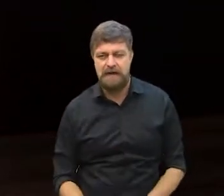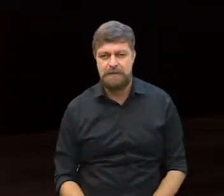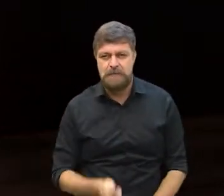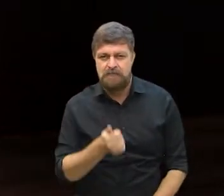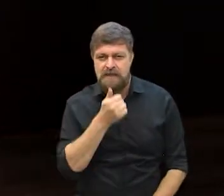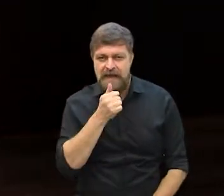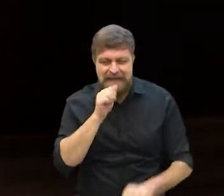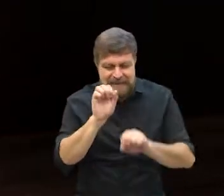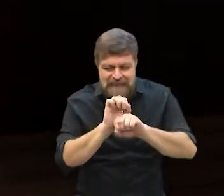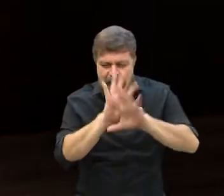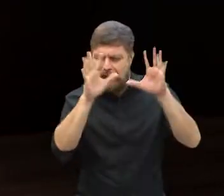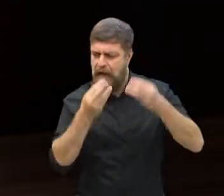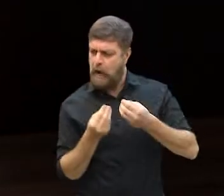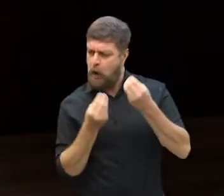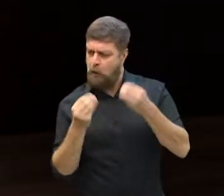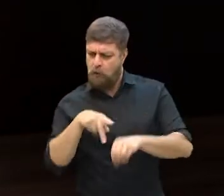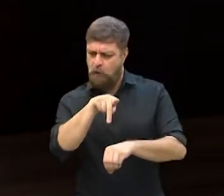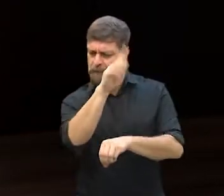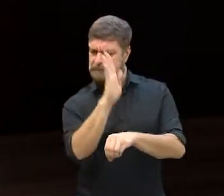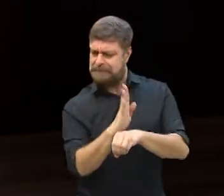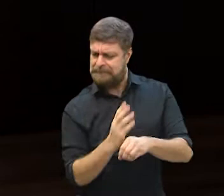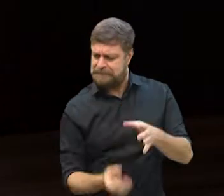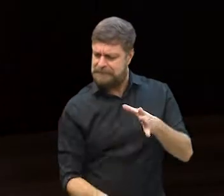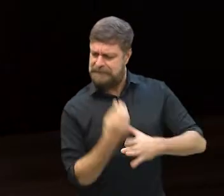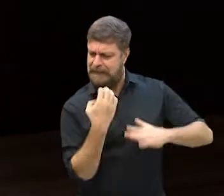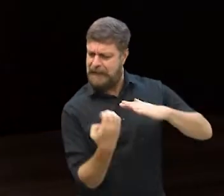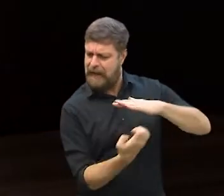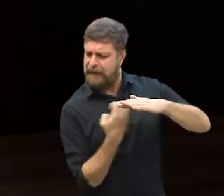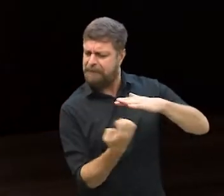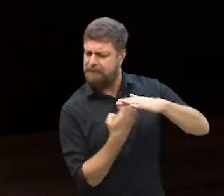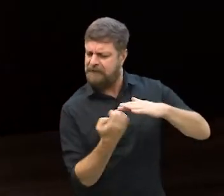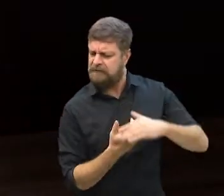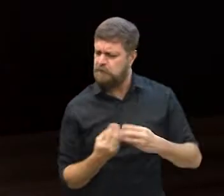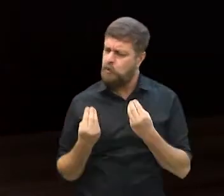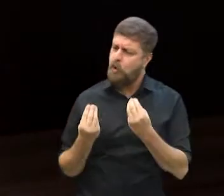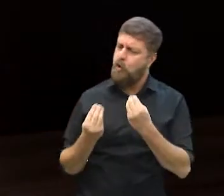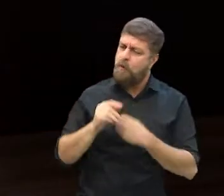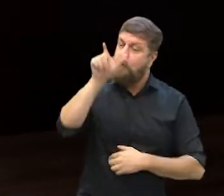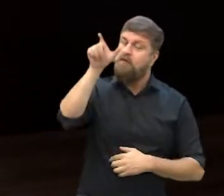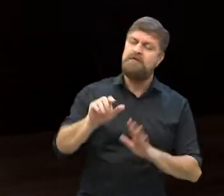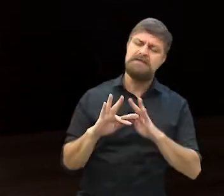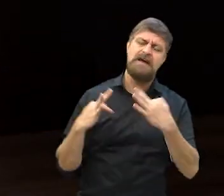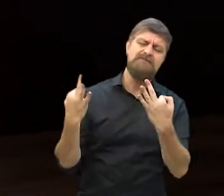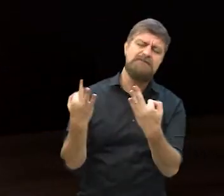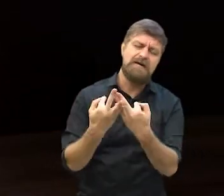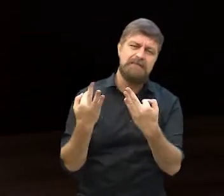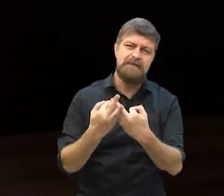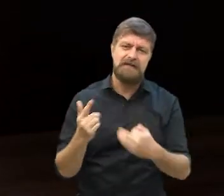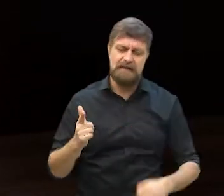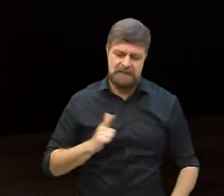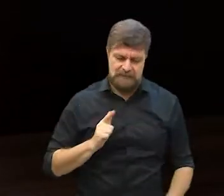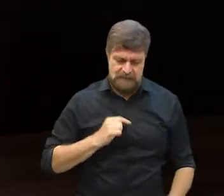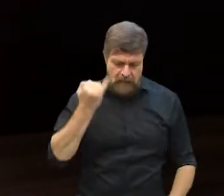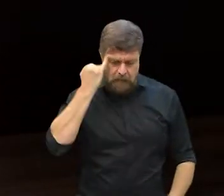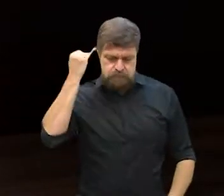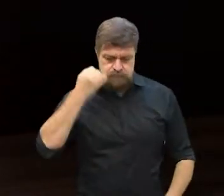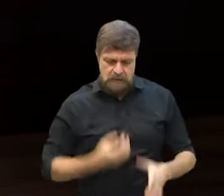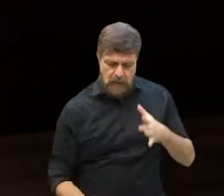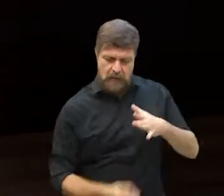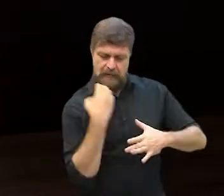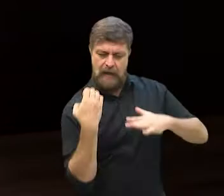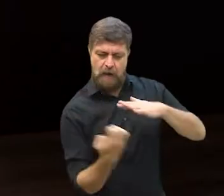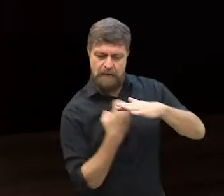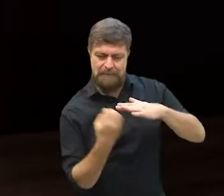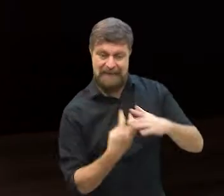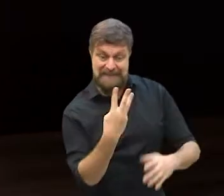ainda claro aqui no nosso país. Como foi para vocês, para sua família, empreender